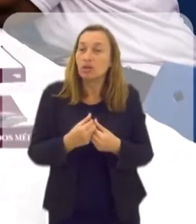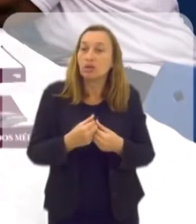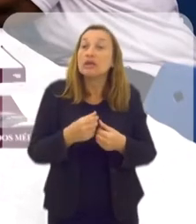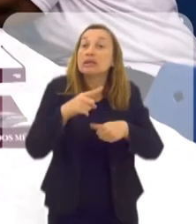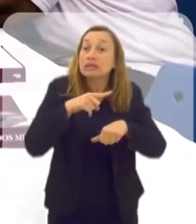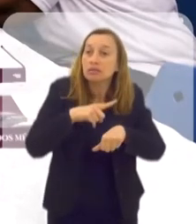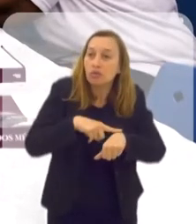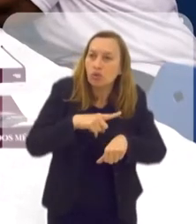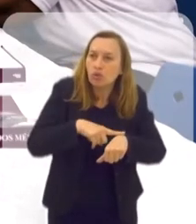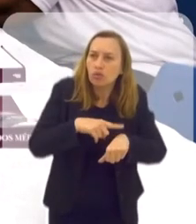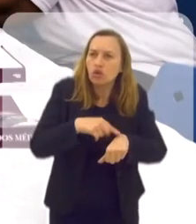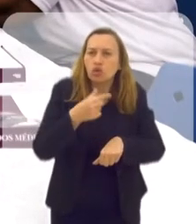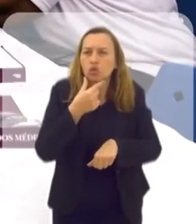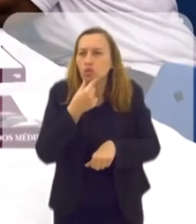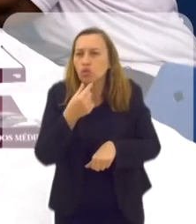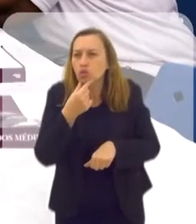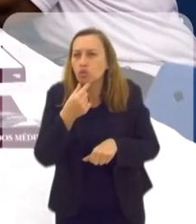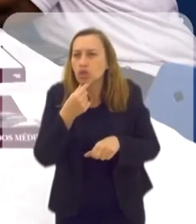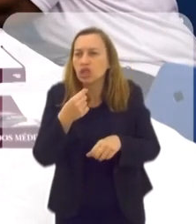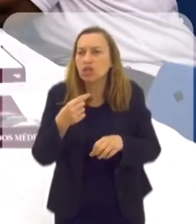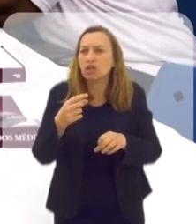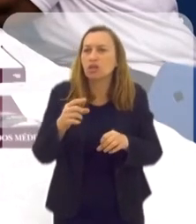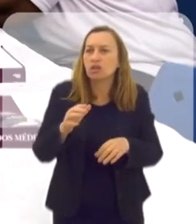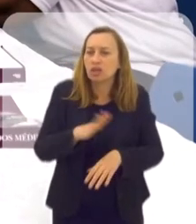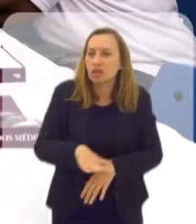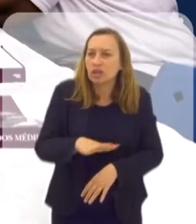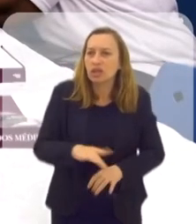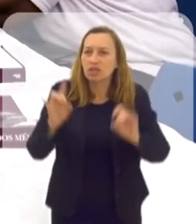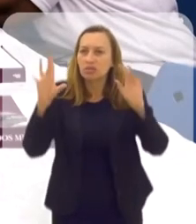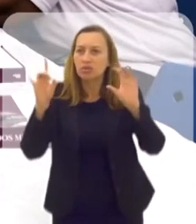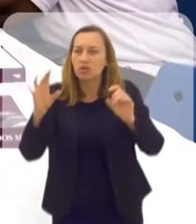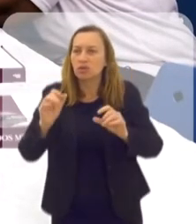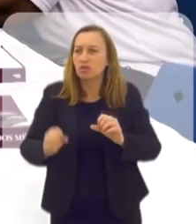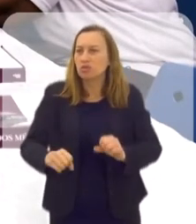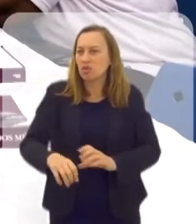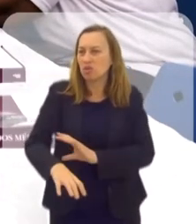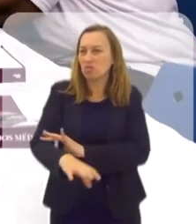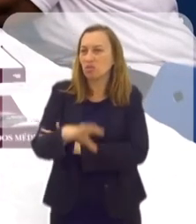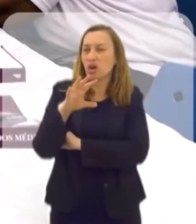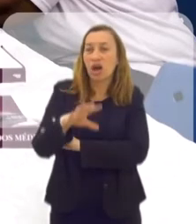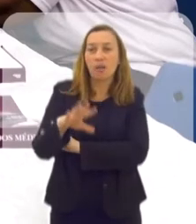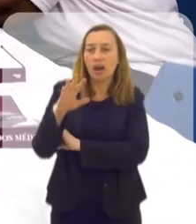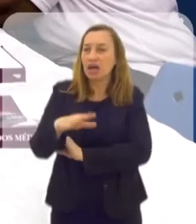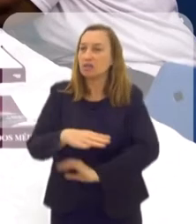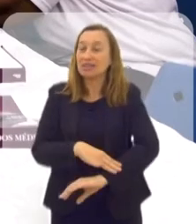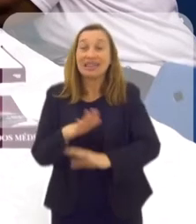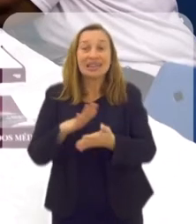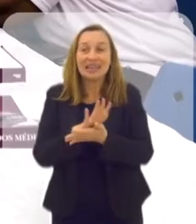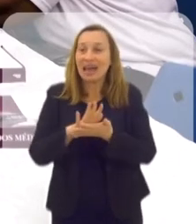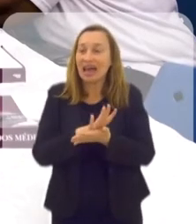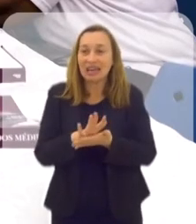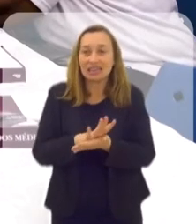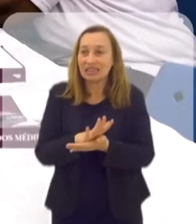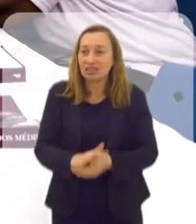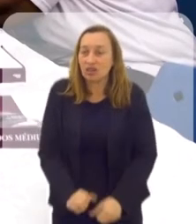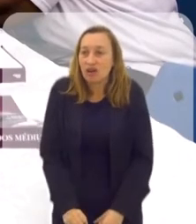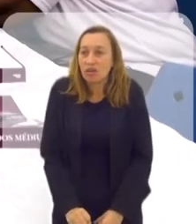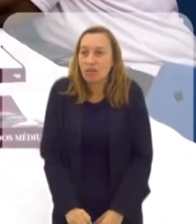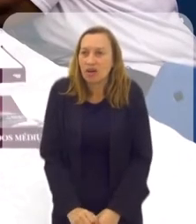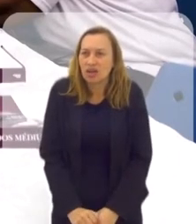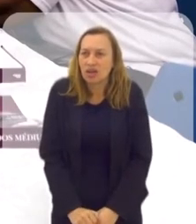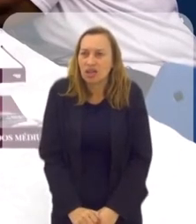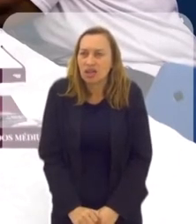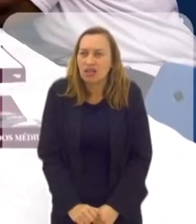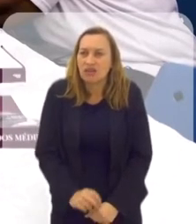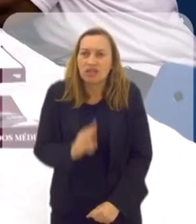aquecida. Neste momento, o menino completamente comprometido, ele não movia os braços, não movia as pernas. Ele começa a fazer um